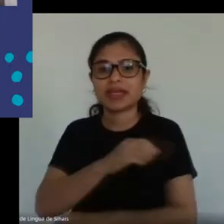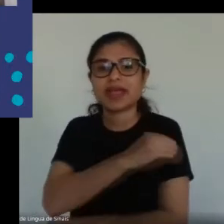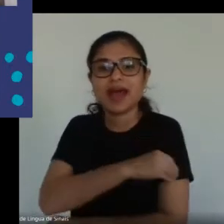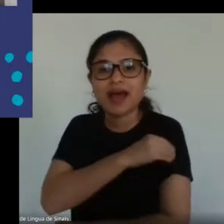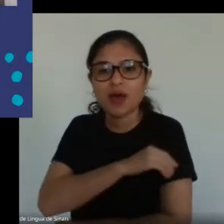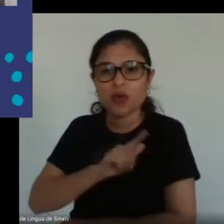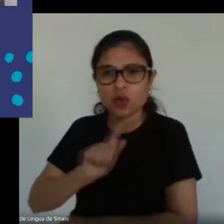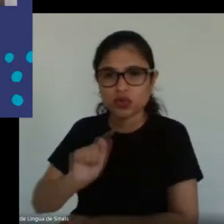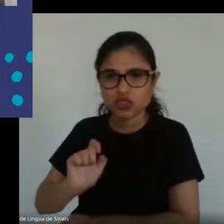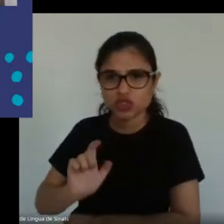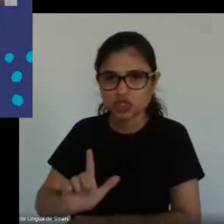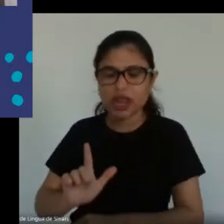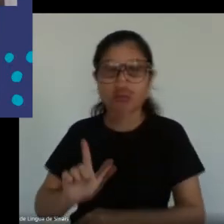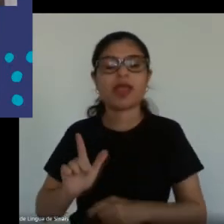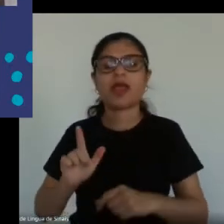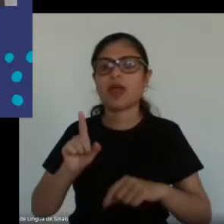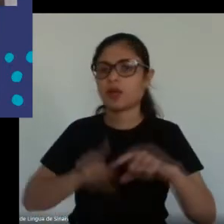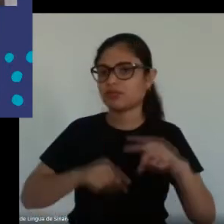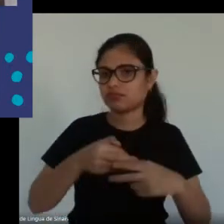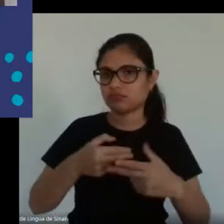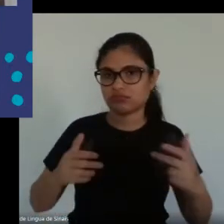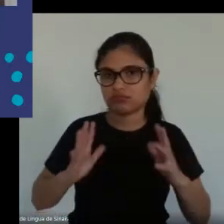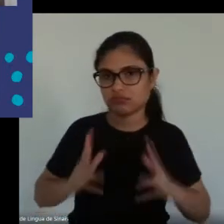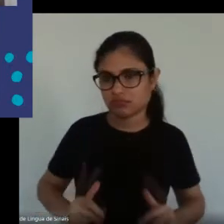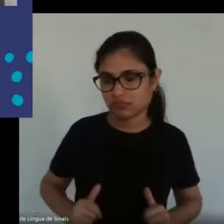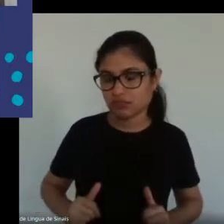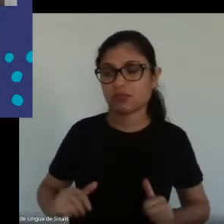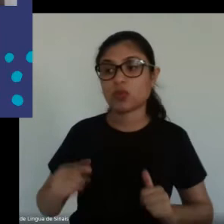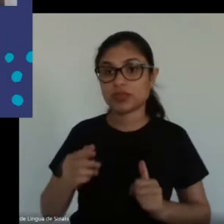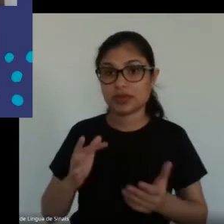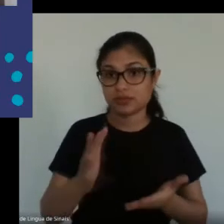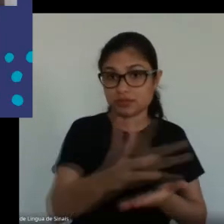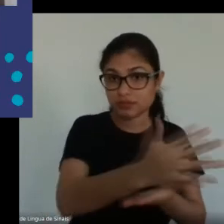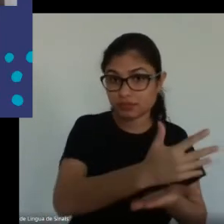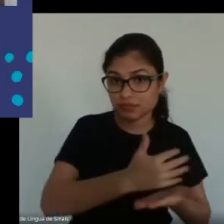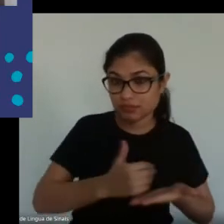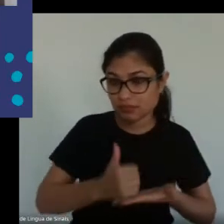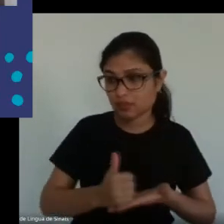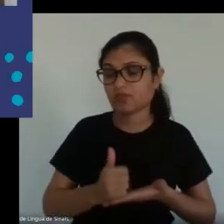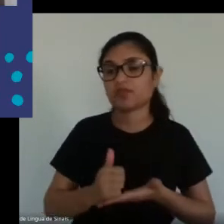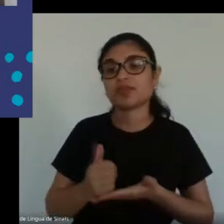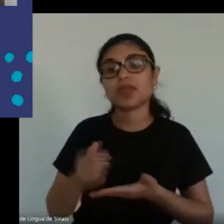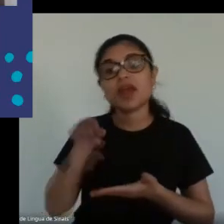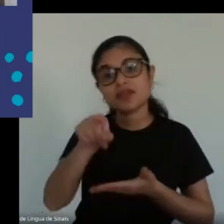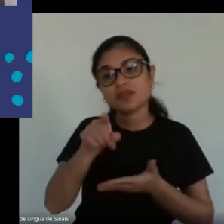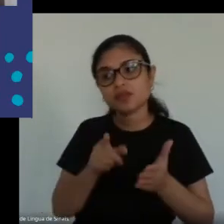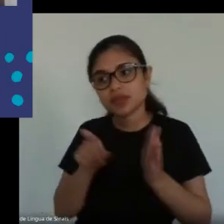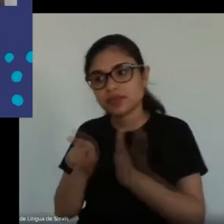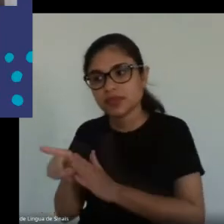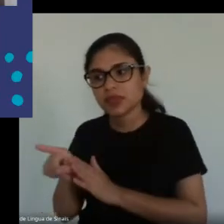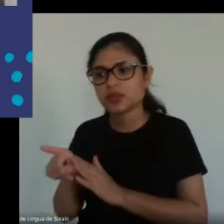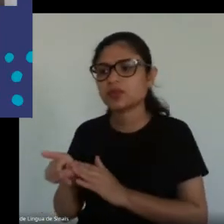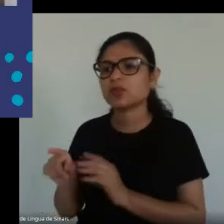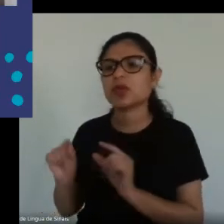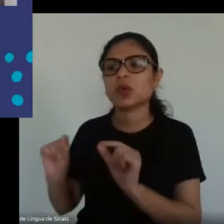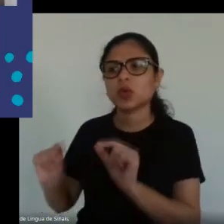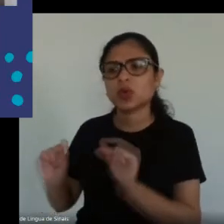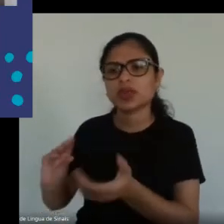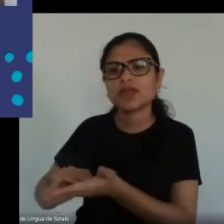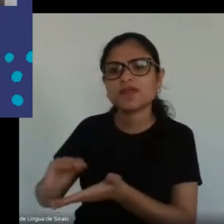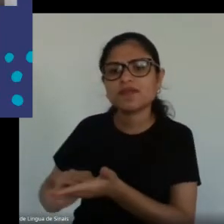álcool gel para as pessoas que estavam ficando na rua. Então, é você ir lá e perguntar para eles assim, ó, o que está te afligindo neste